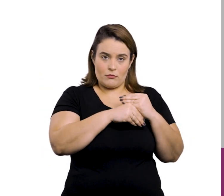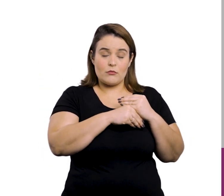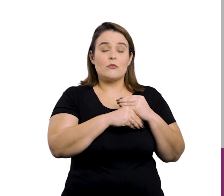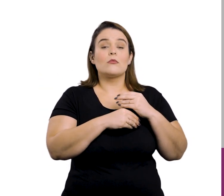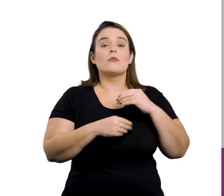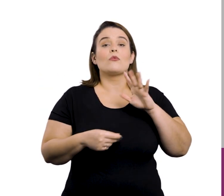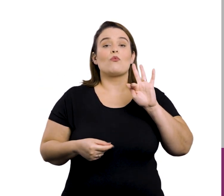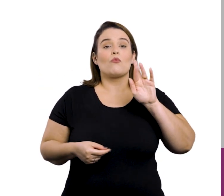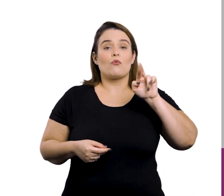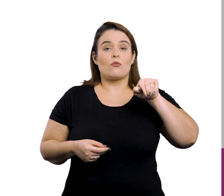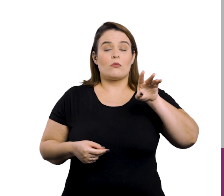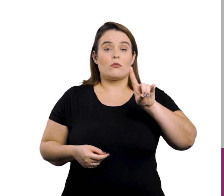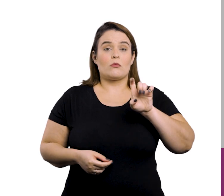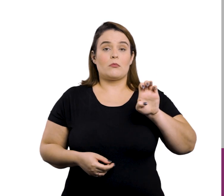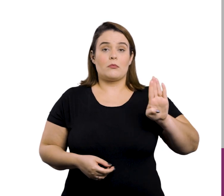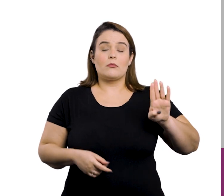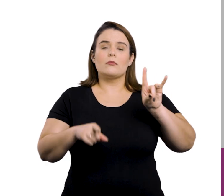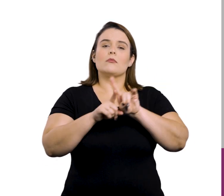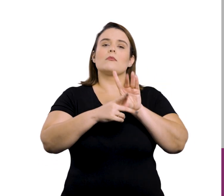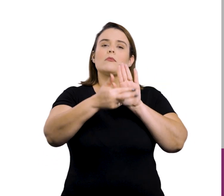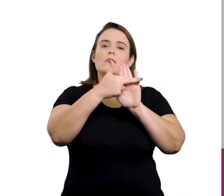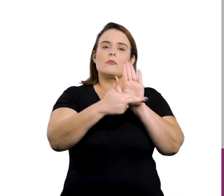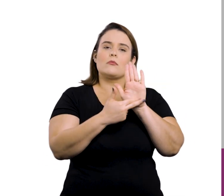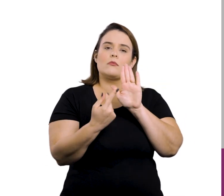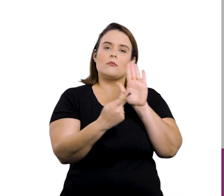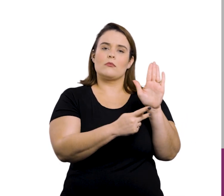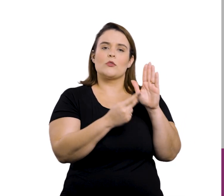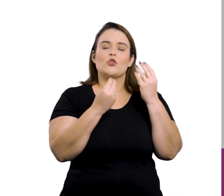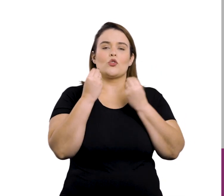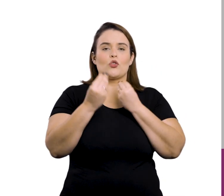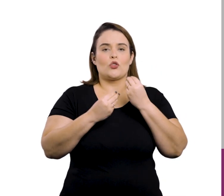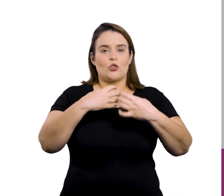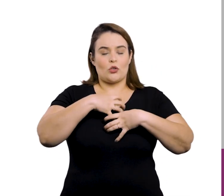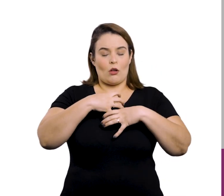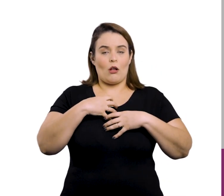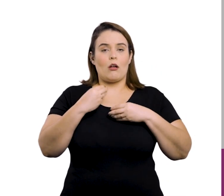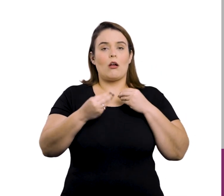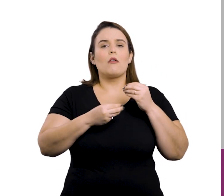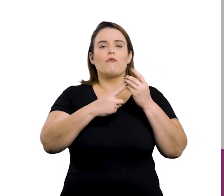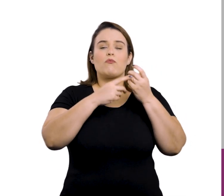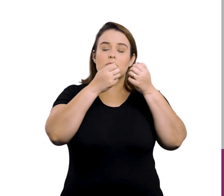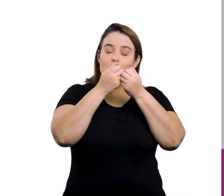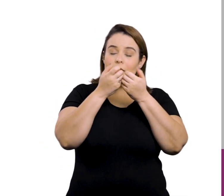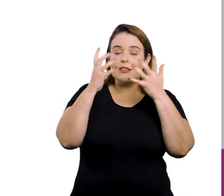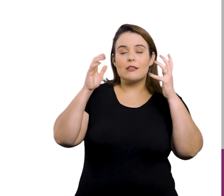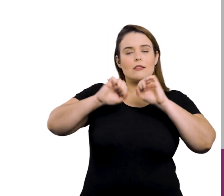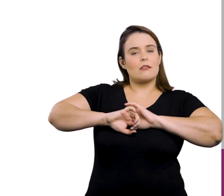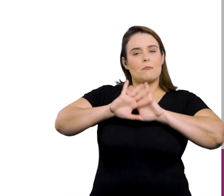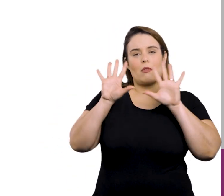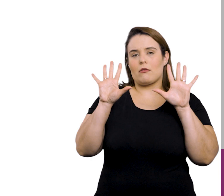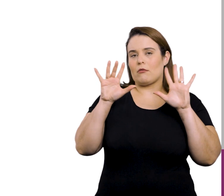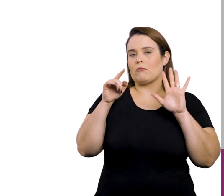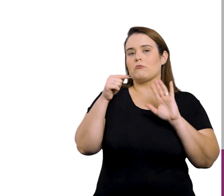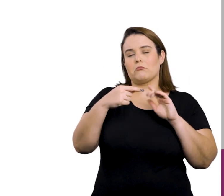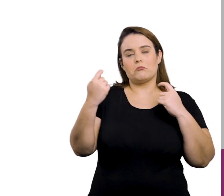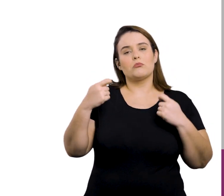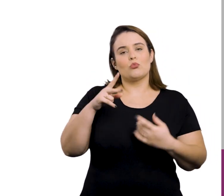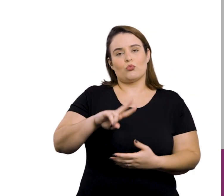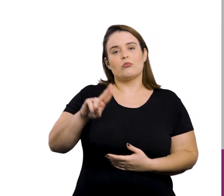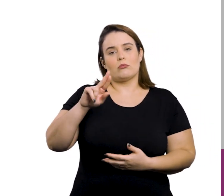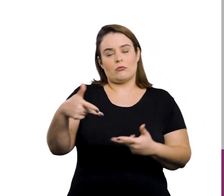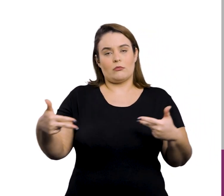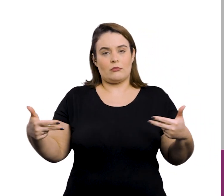institui o Fundeb, quanto em sua norma regulamentadora, mecanismo de fortalecimento de transparência e controle social